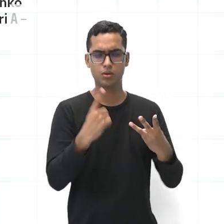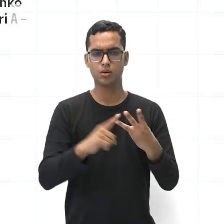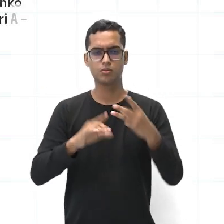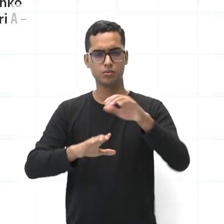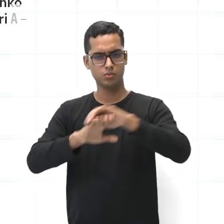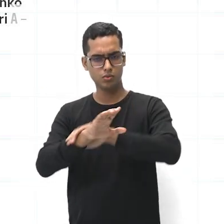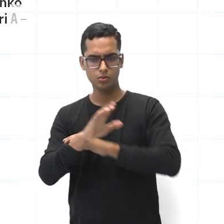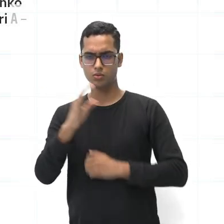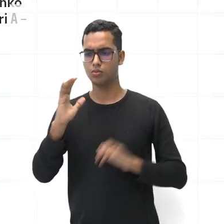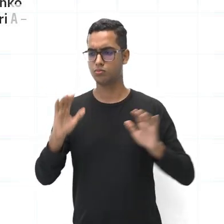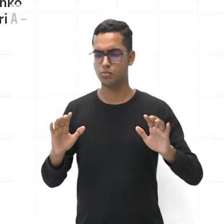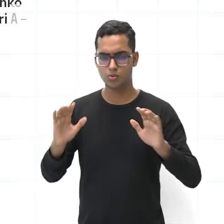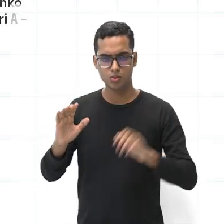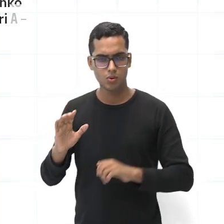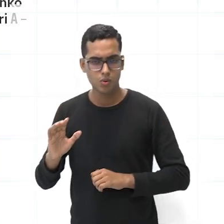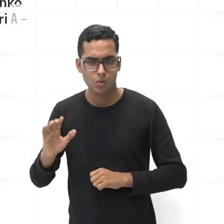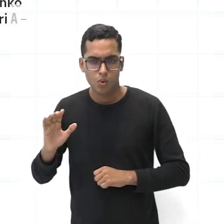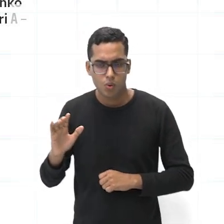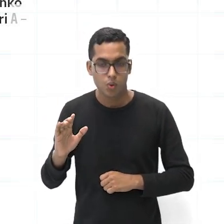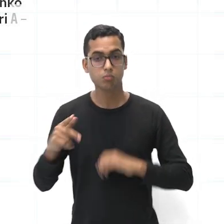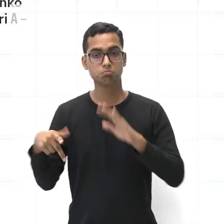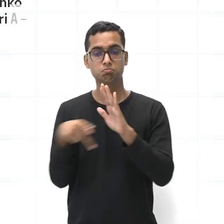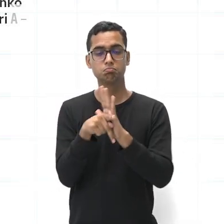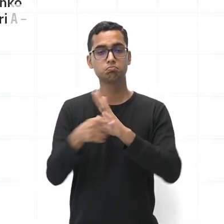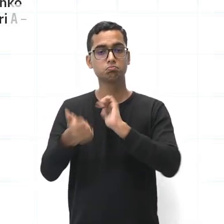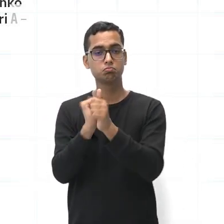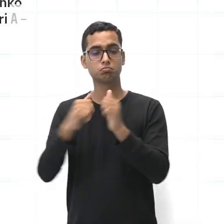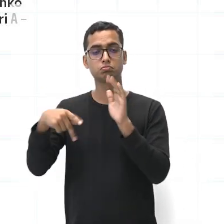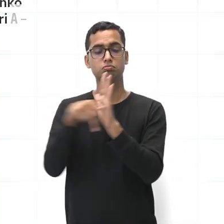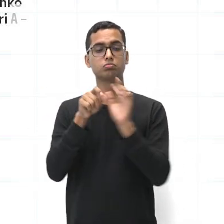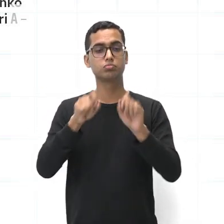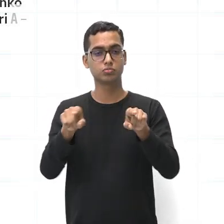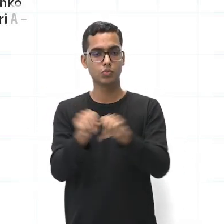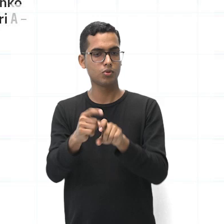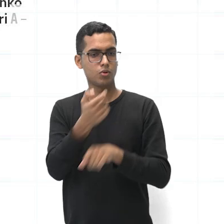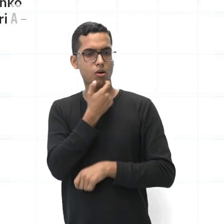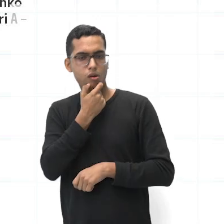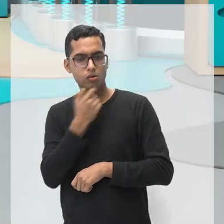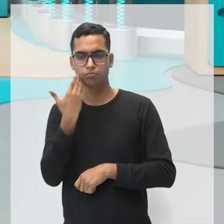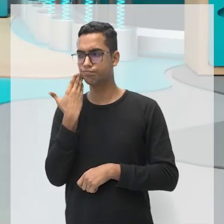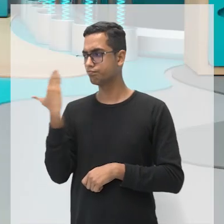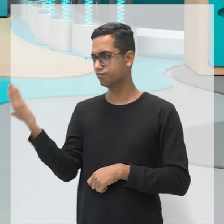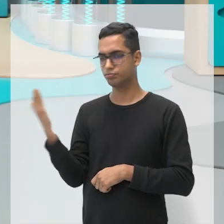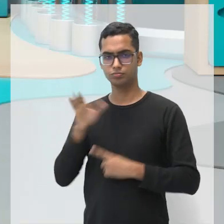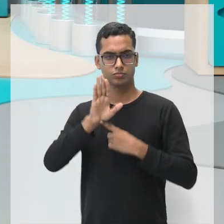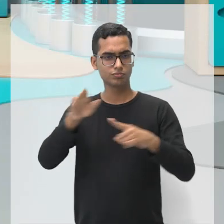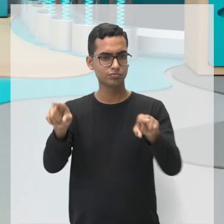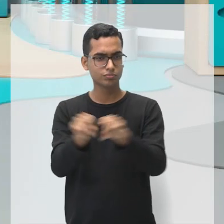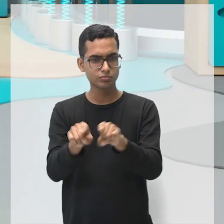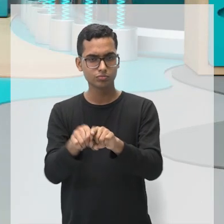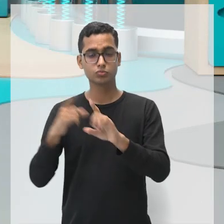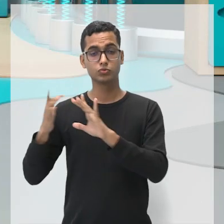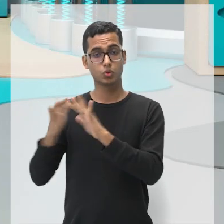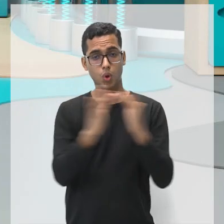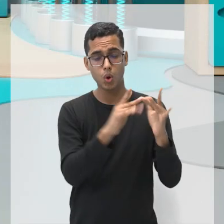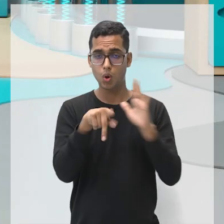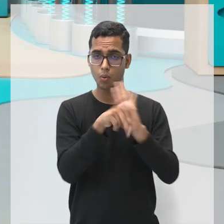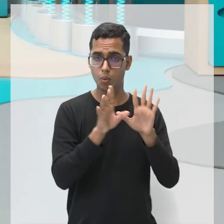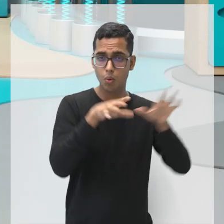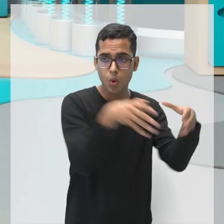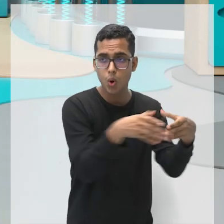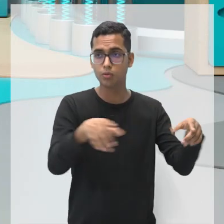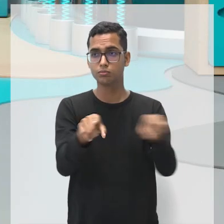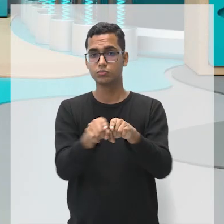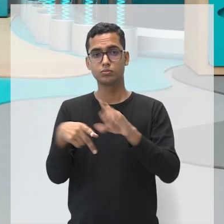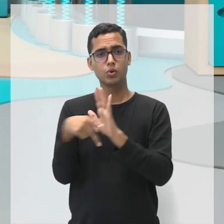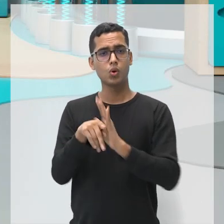vem ali da língua inglesa. Esses esportes, nós citamos eles para falar de também do contexto comunitário, que